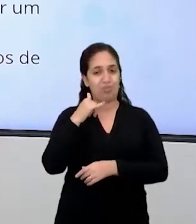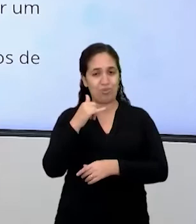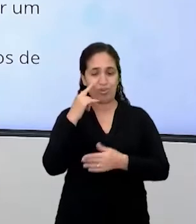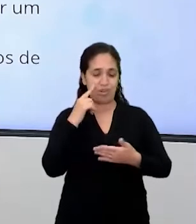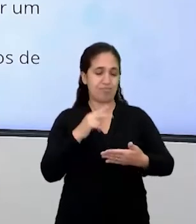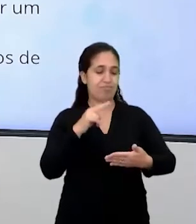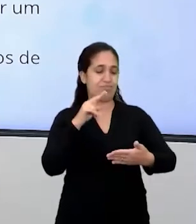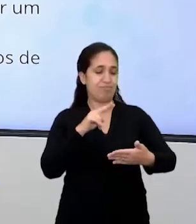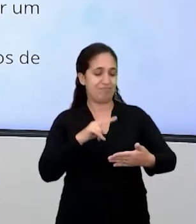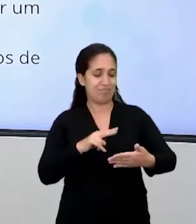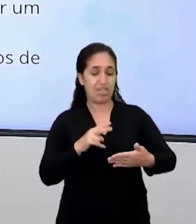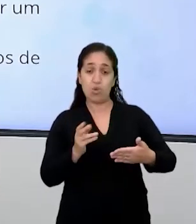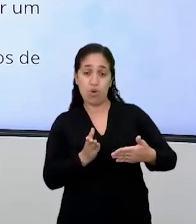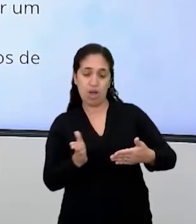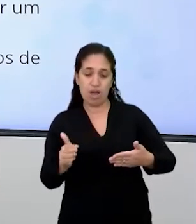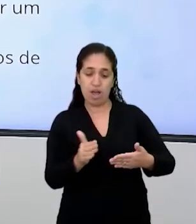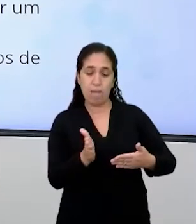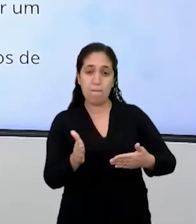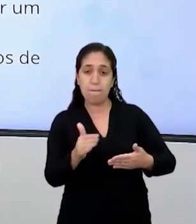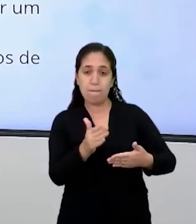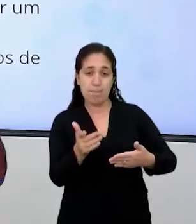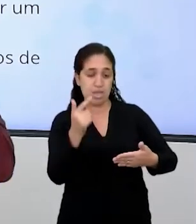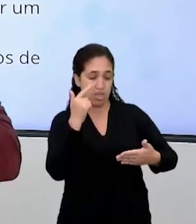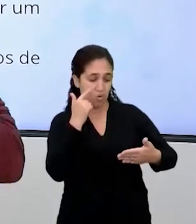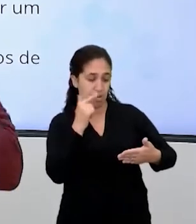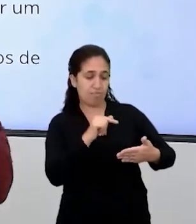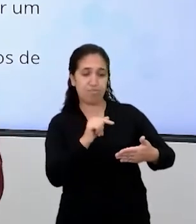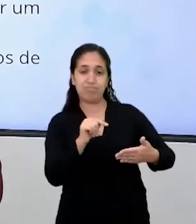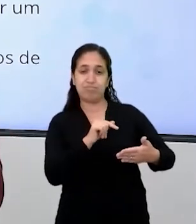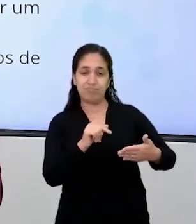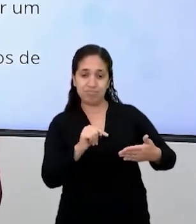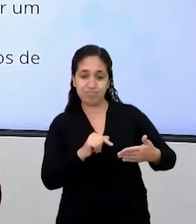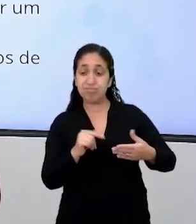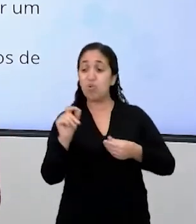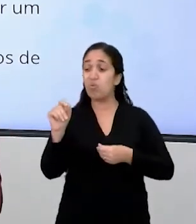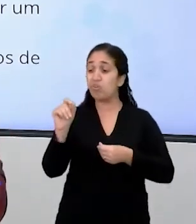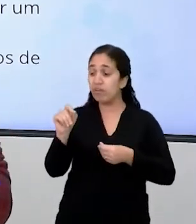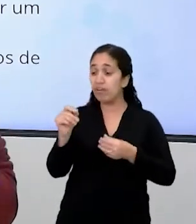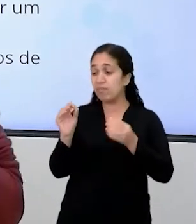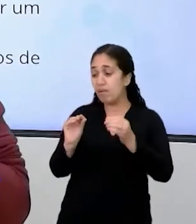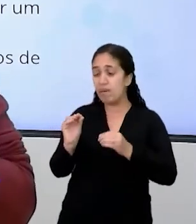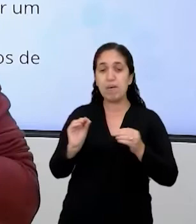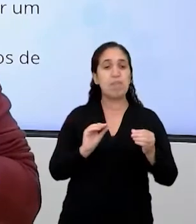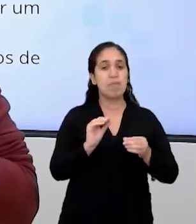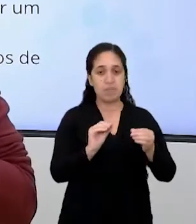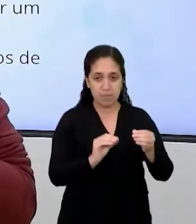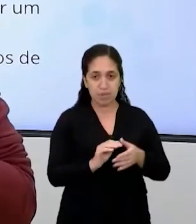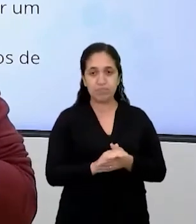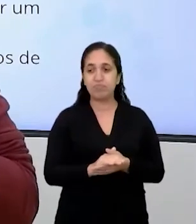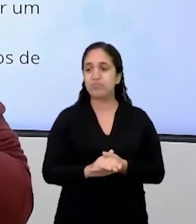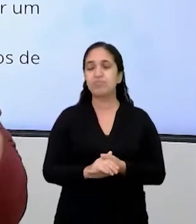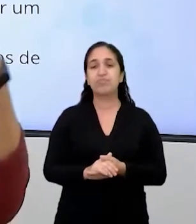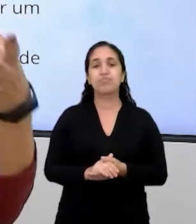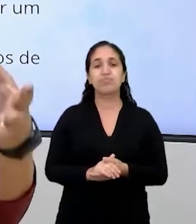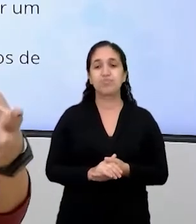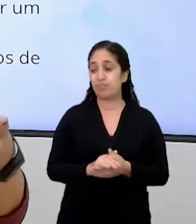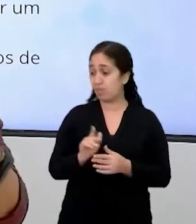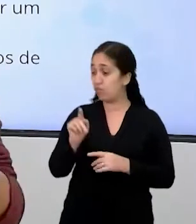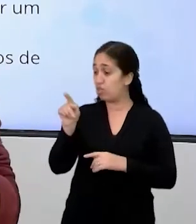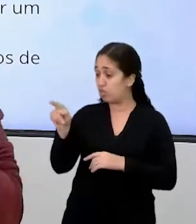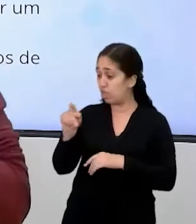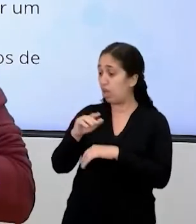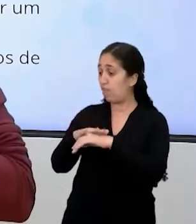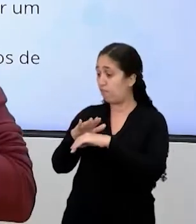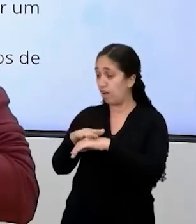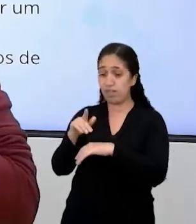lia o nosso caminho ali, dava o guia, né, a nossa forma do jogo e mostrando, você faz